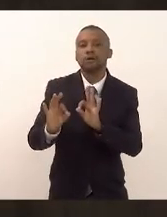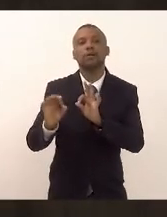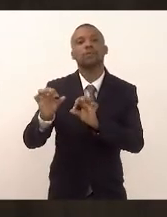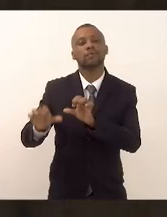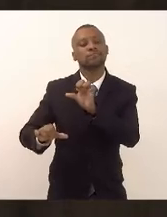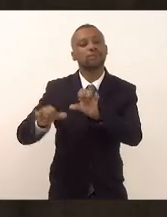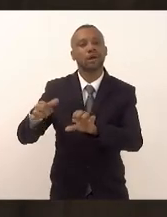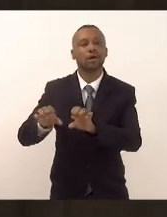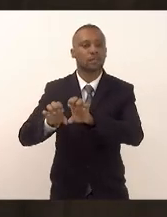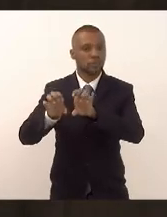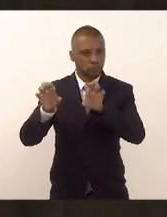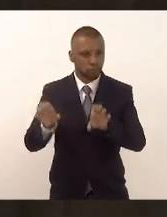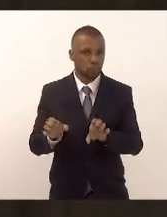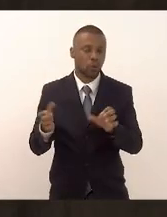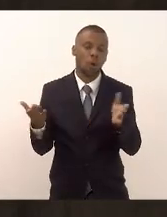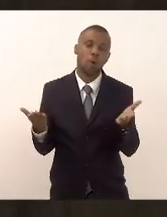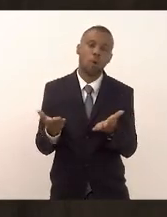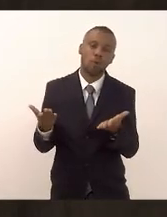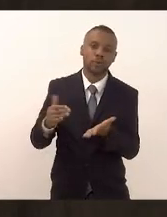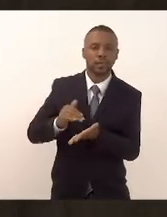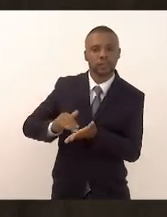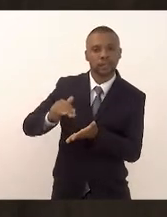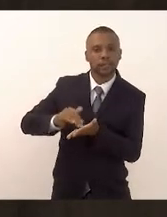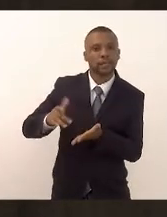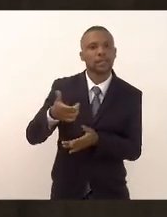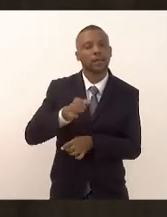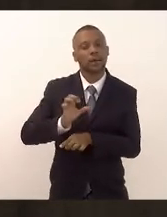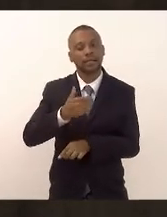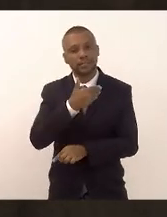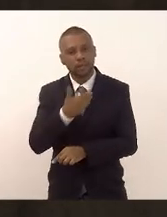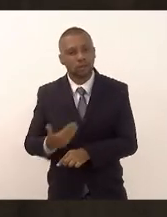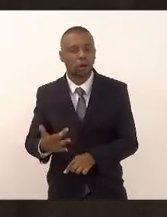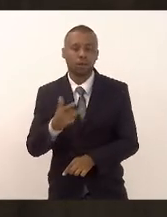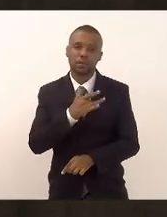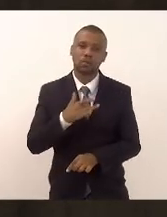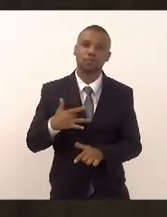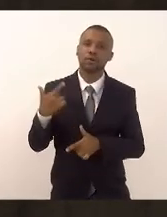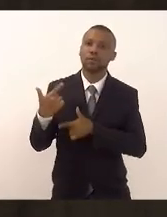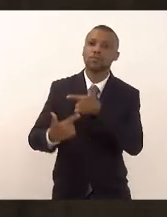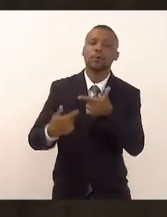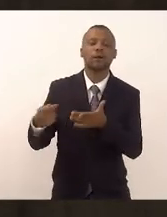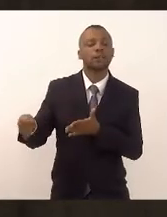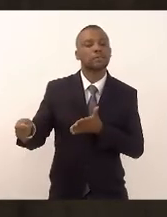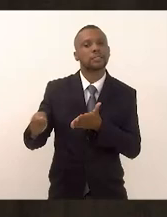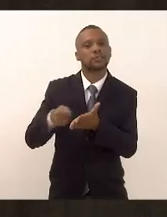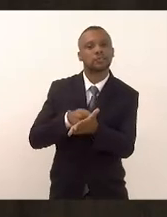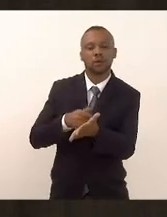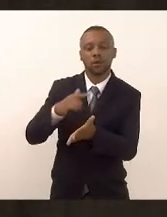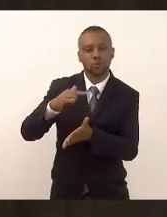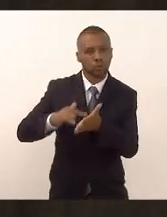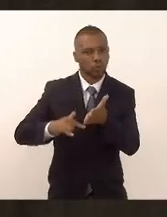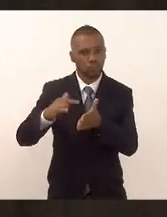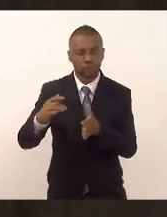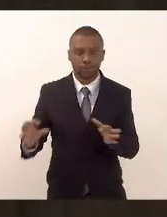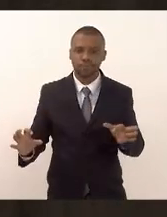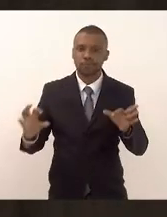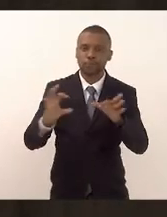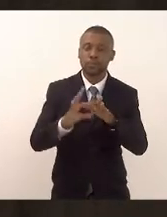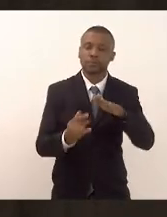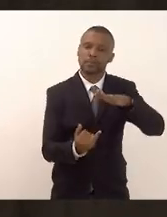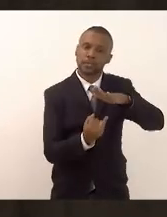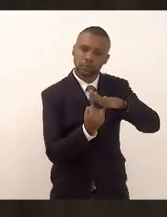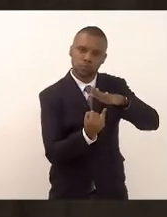a Secretaria Estadual de Saúde faz um trabalho para assinatura de um termo com a OPA, mas